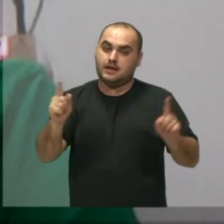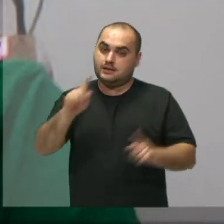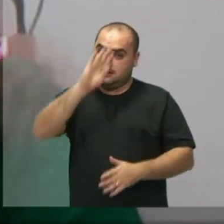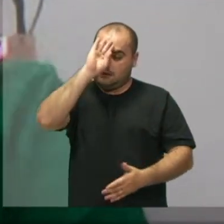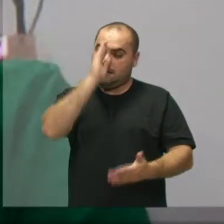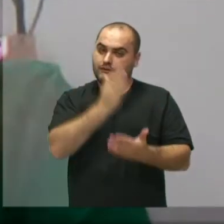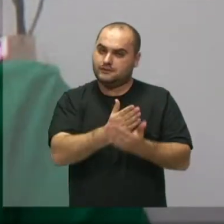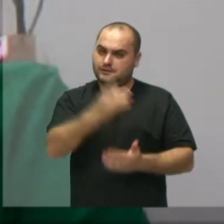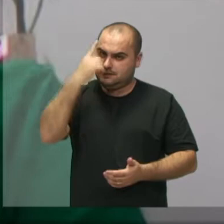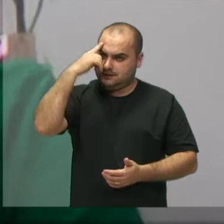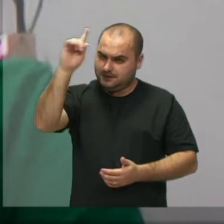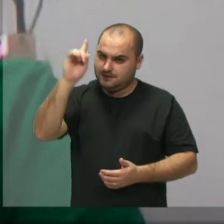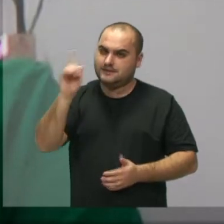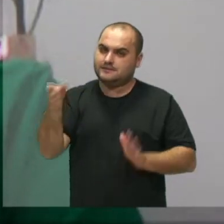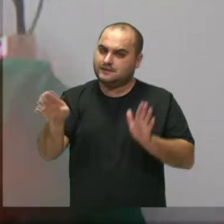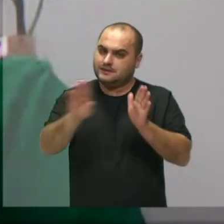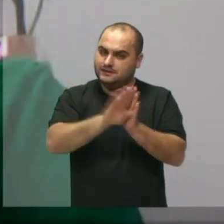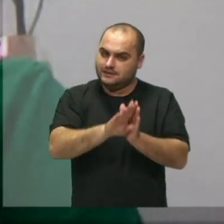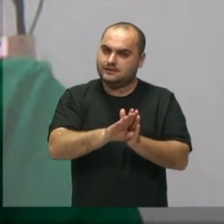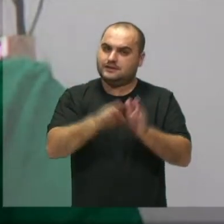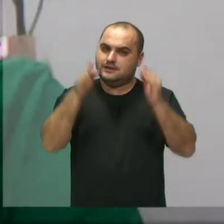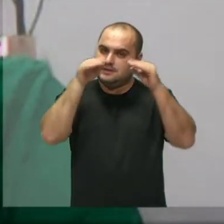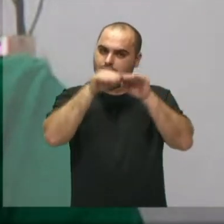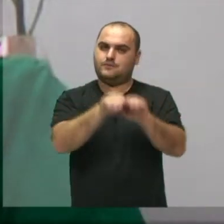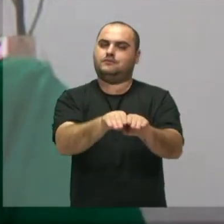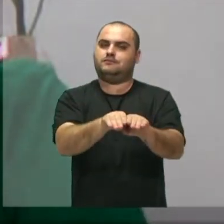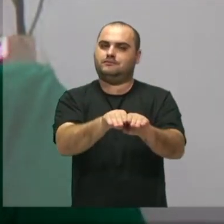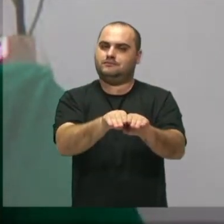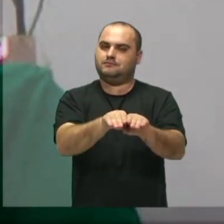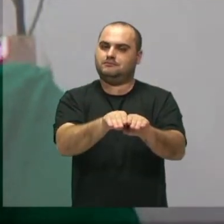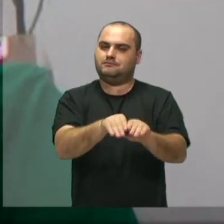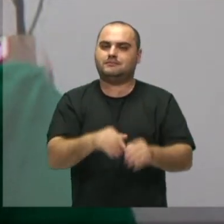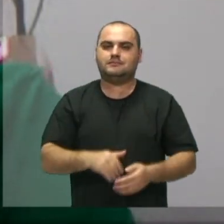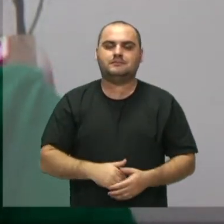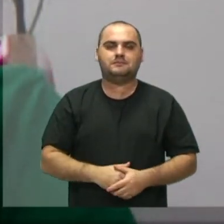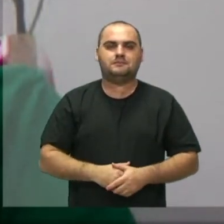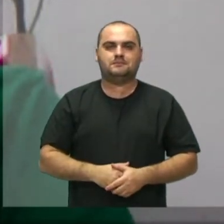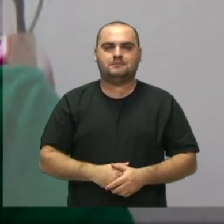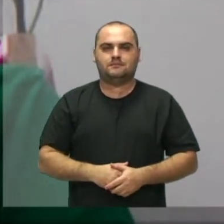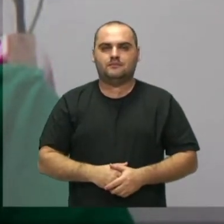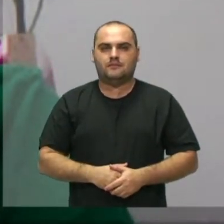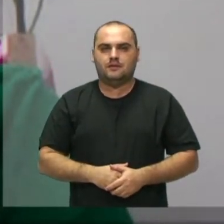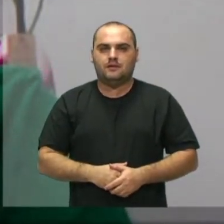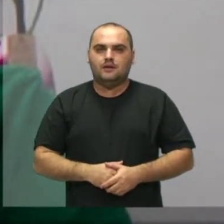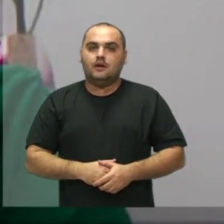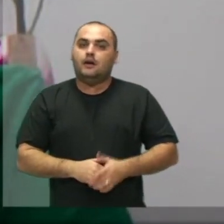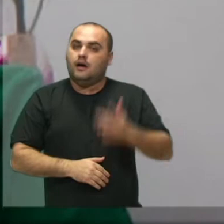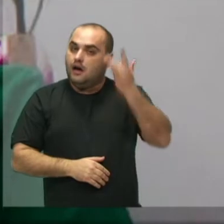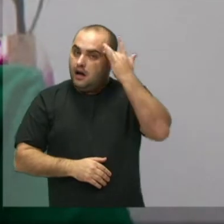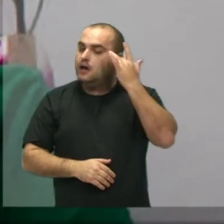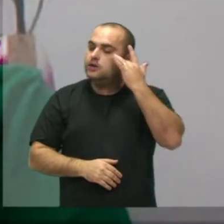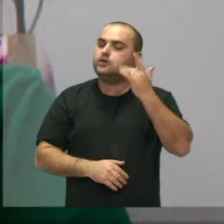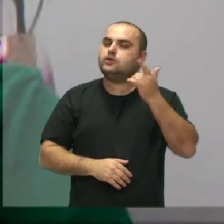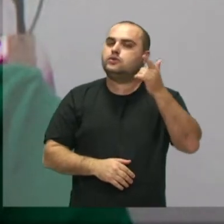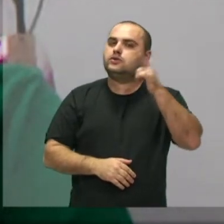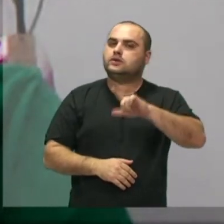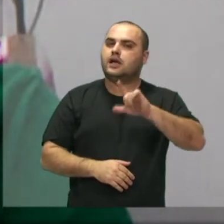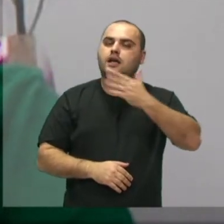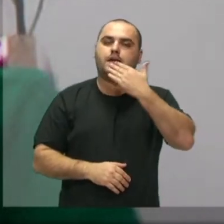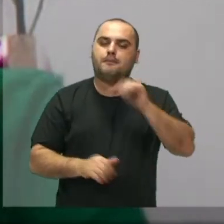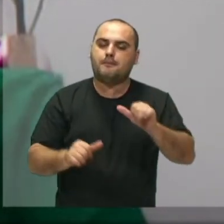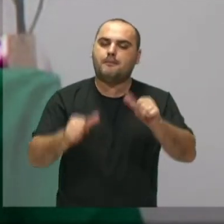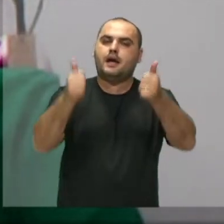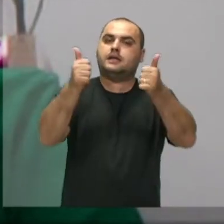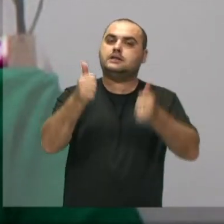que um dia nós vamos chegar num pé de igualdade. Acho que a gente pode fazer muito mais, se cada um fizer um